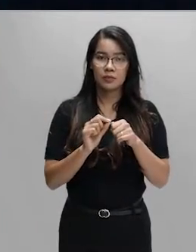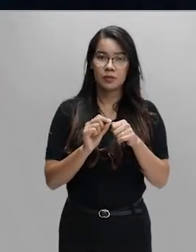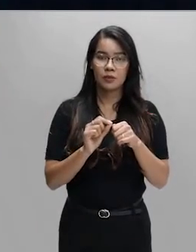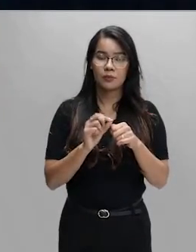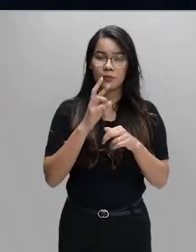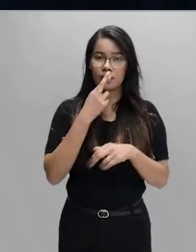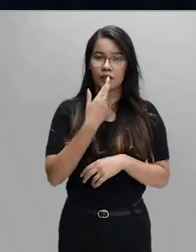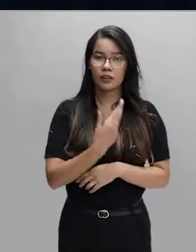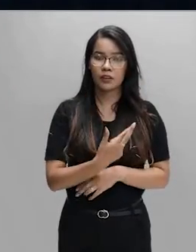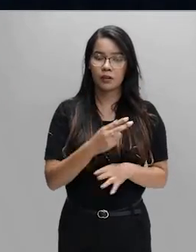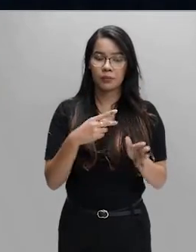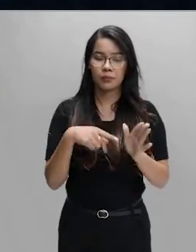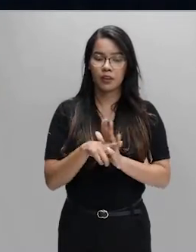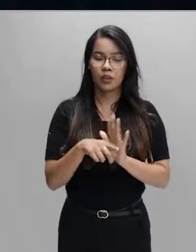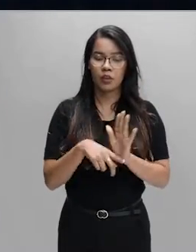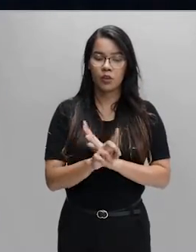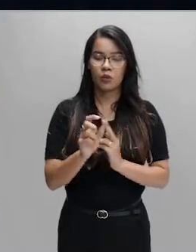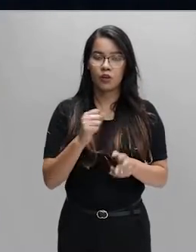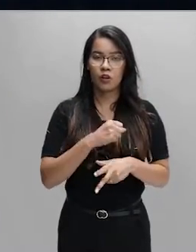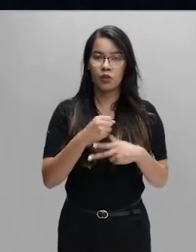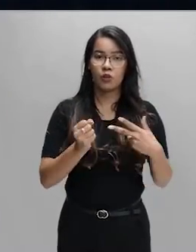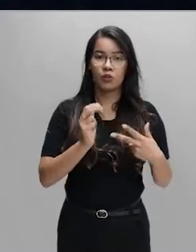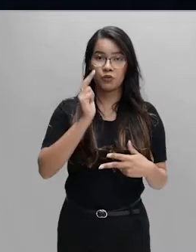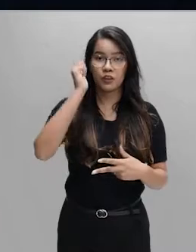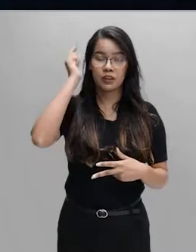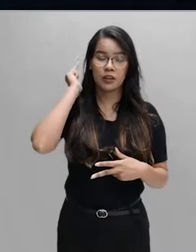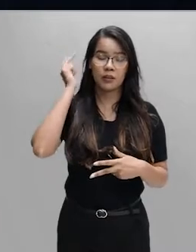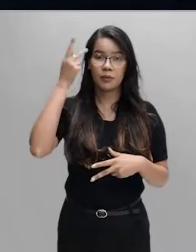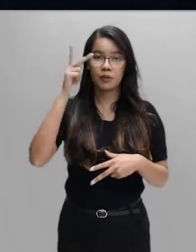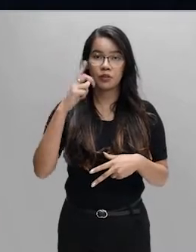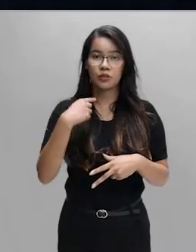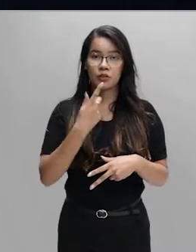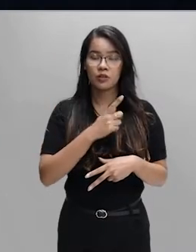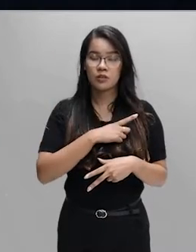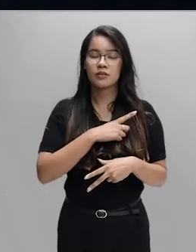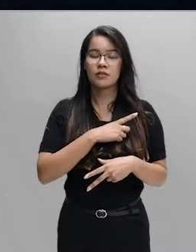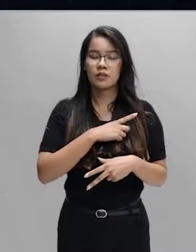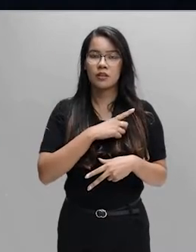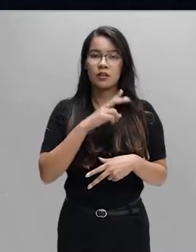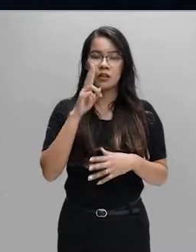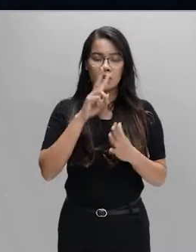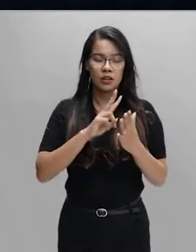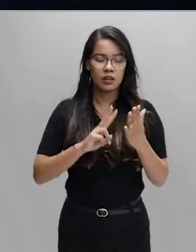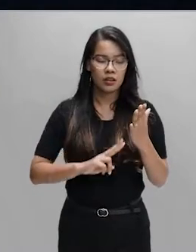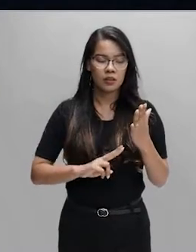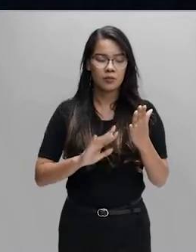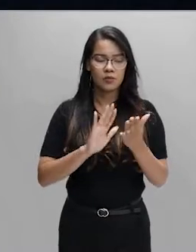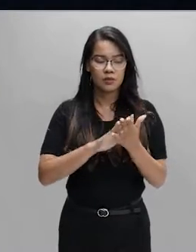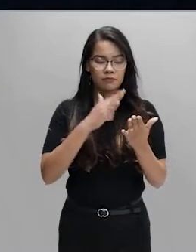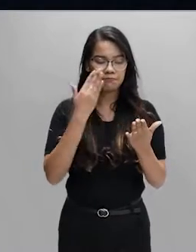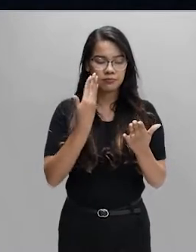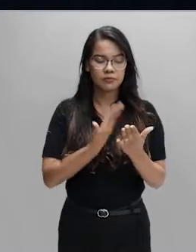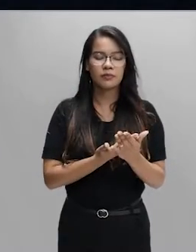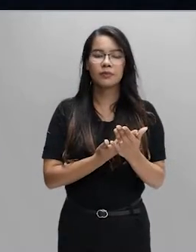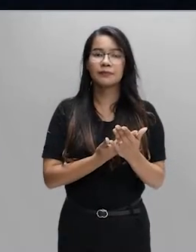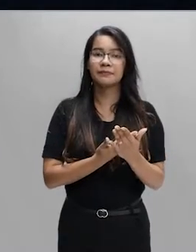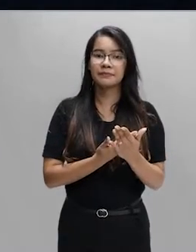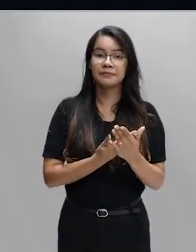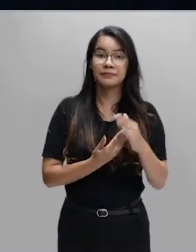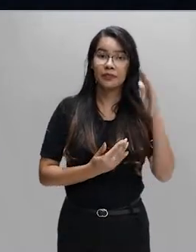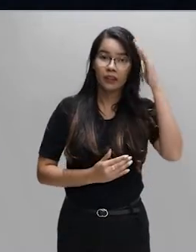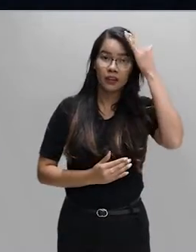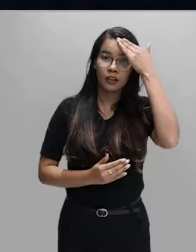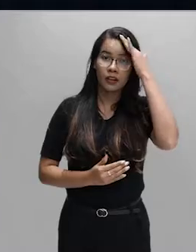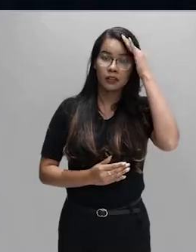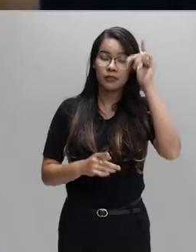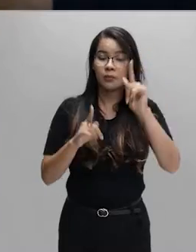gente reforçar a nossa habilidade de ler, de interpretar e de entender os gráficos, né? Seja ele um